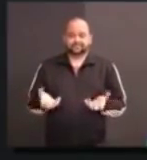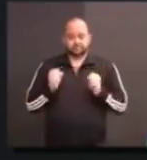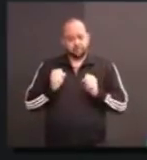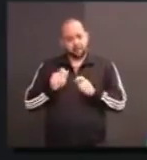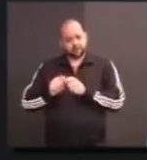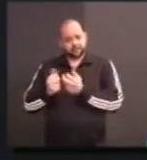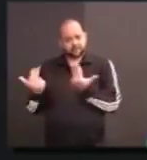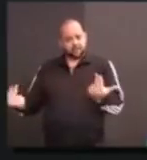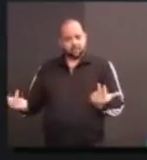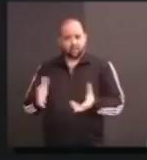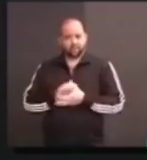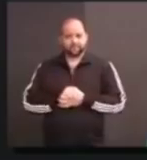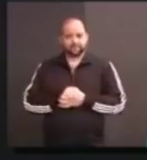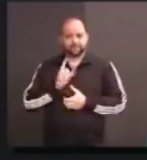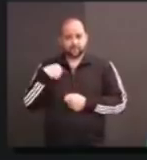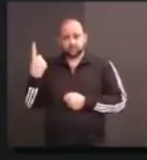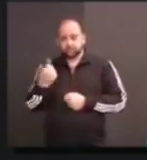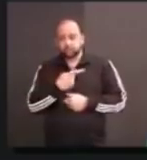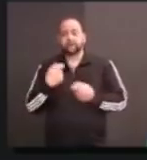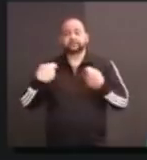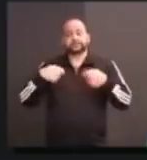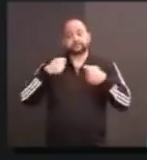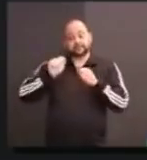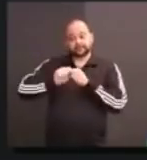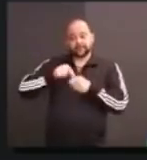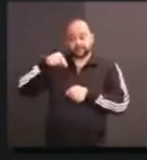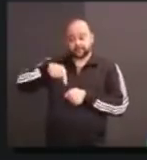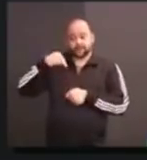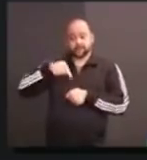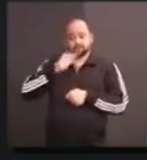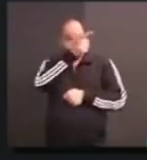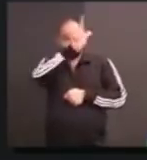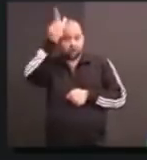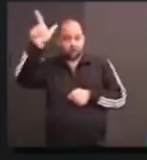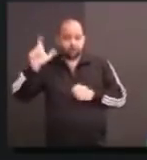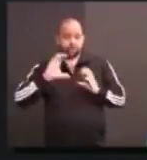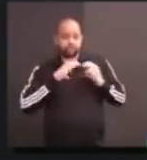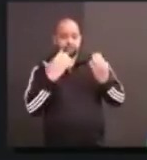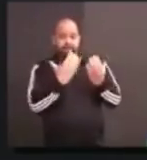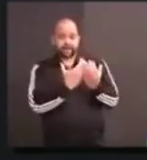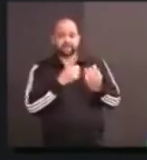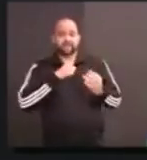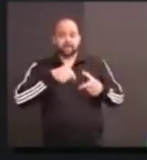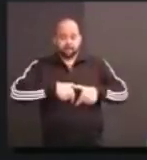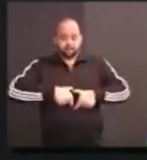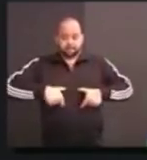Nós não precisamos fazer aqui o que muitos congressos, patrocinados pelas federações, estão